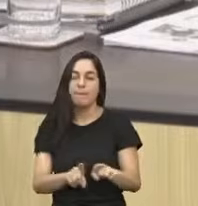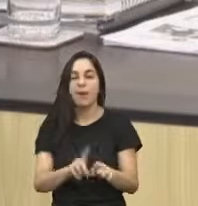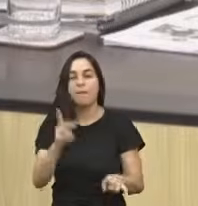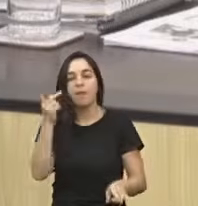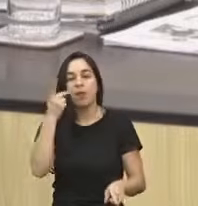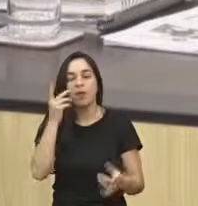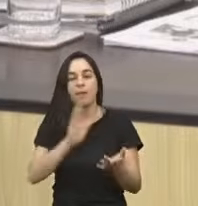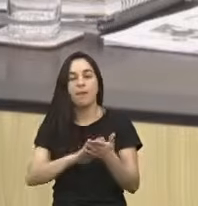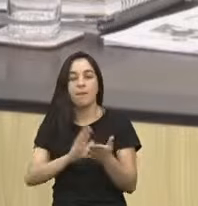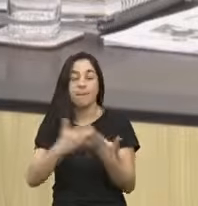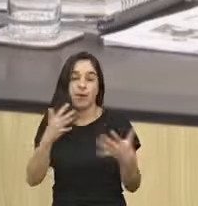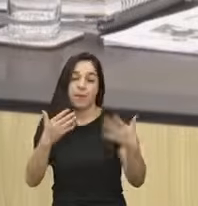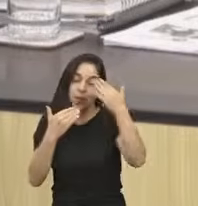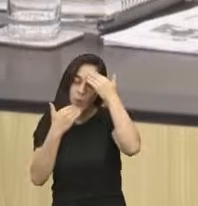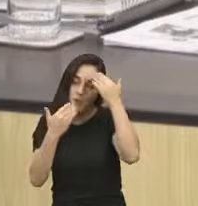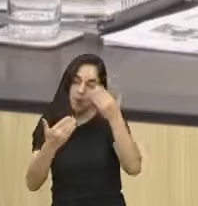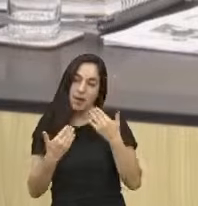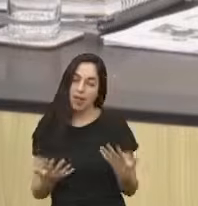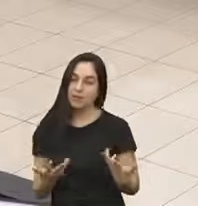por essa brilhante homenagem.